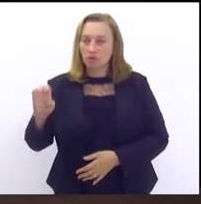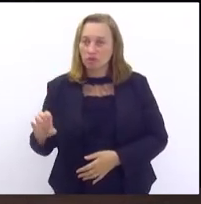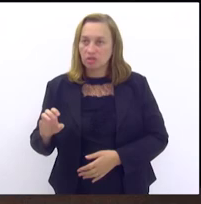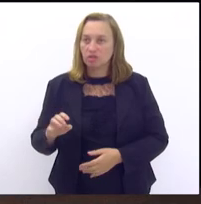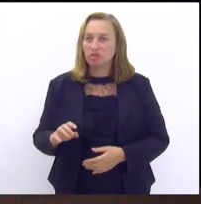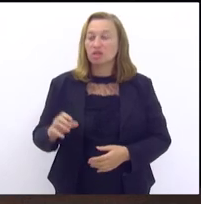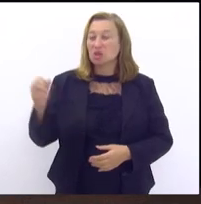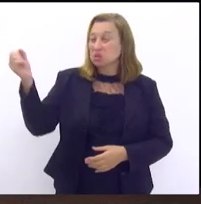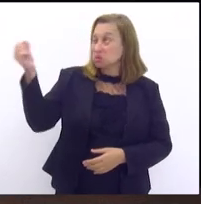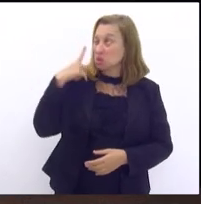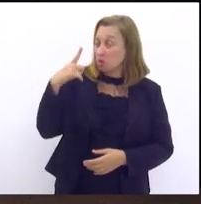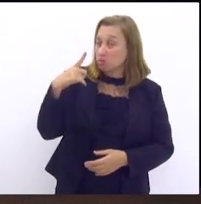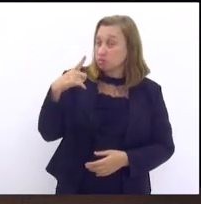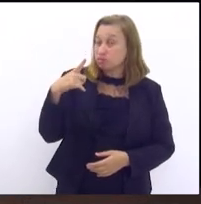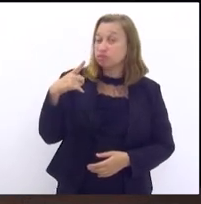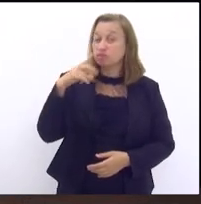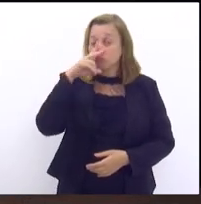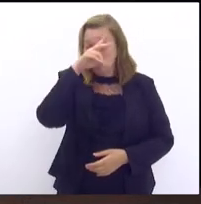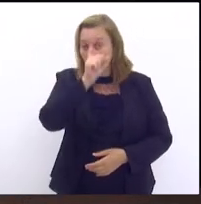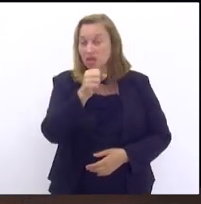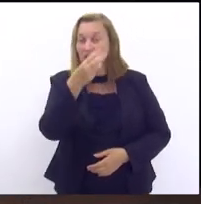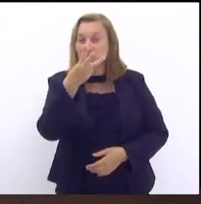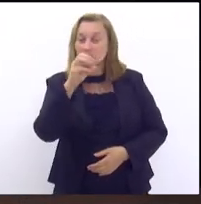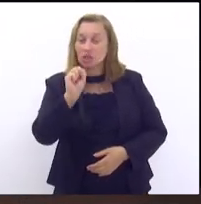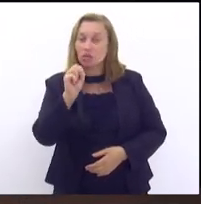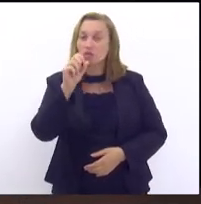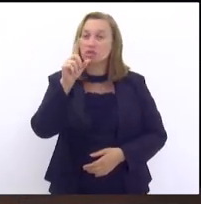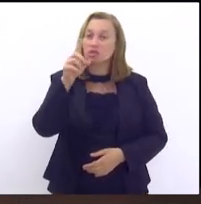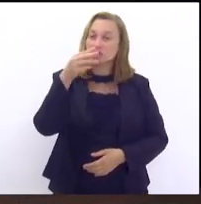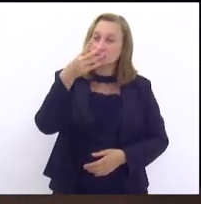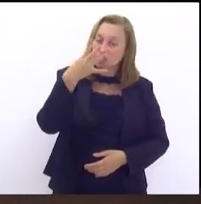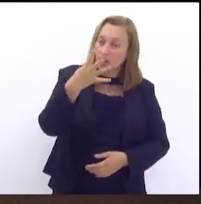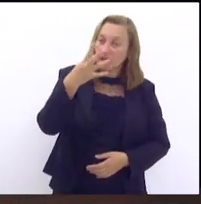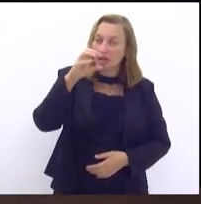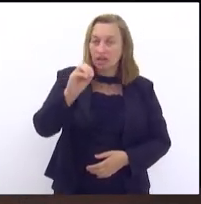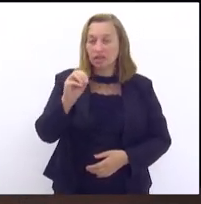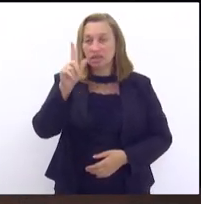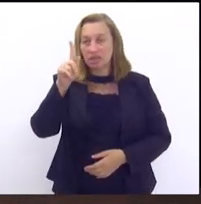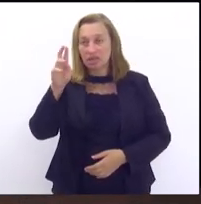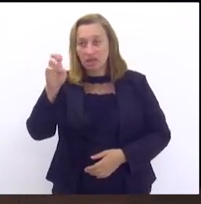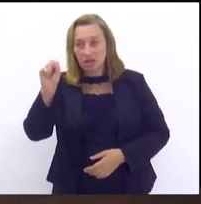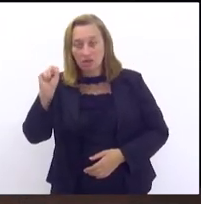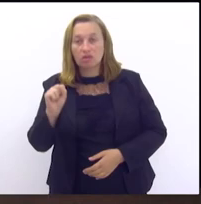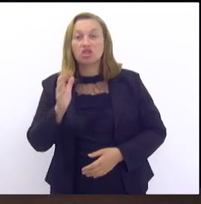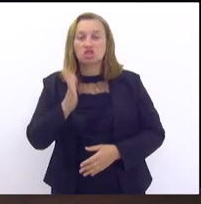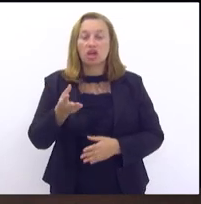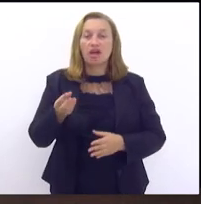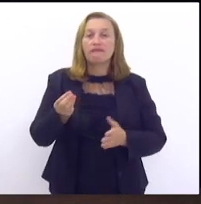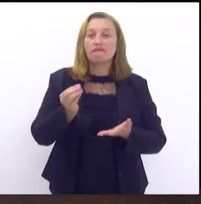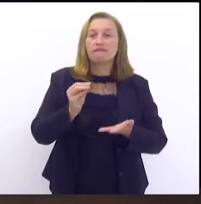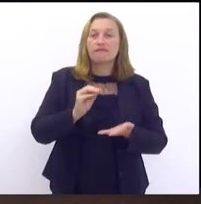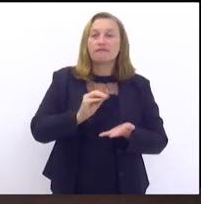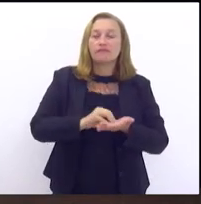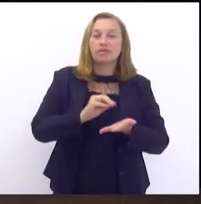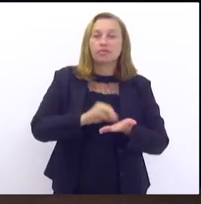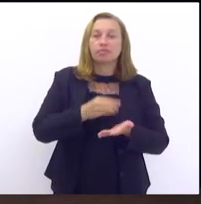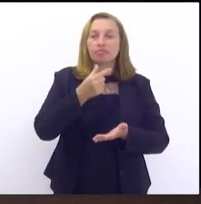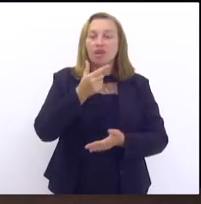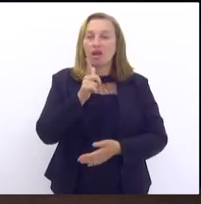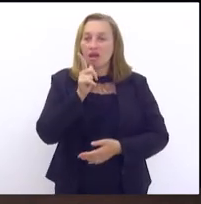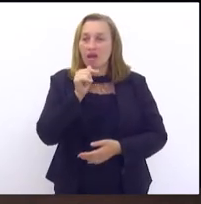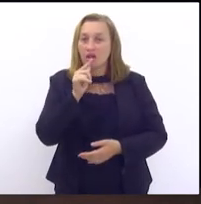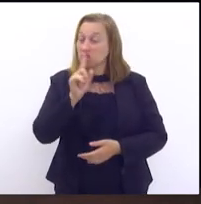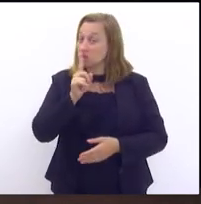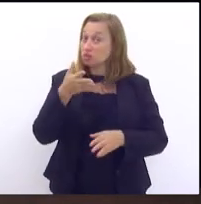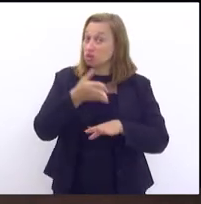muito sol, né? Sol de 38, 39 graus, 40 graus. Já está começando a faltar água. E nós não estamos nem no